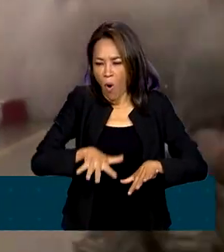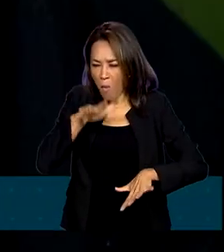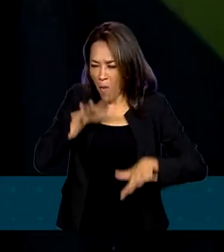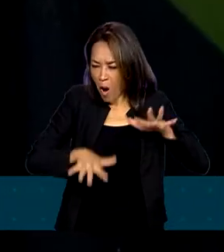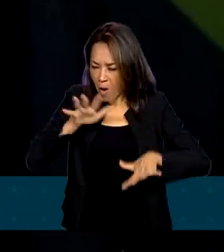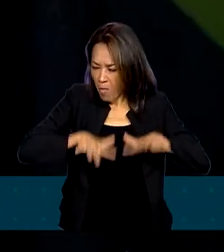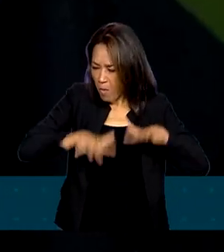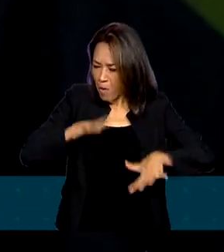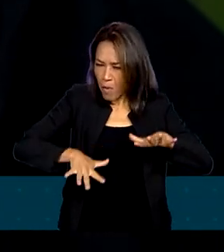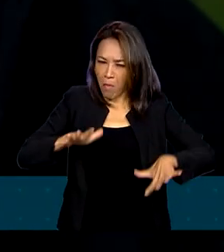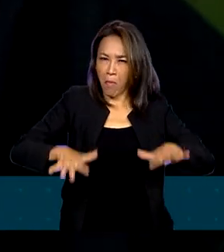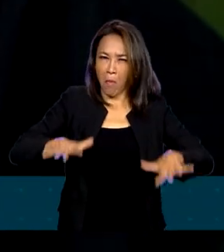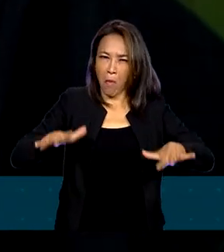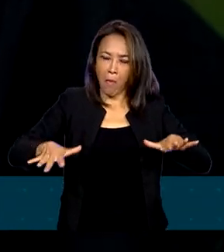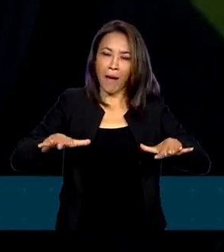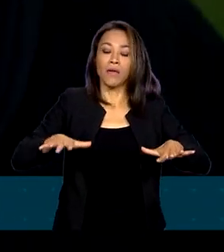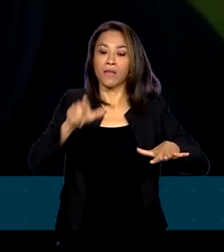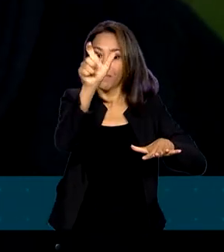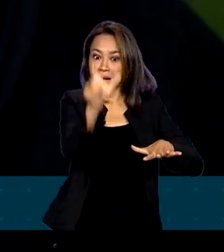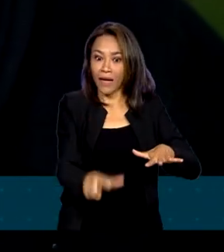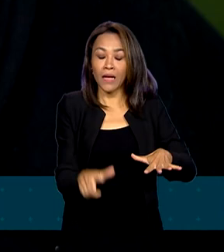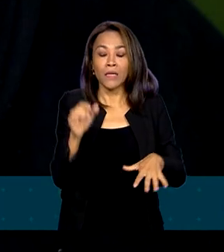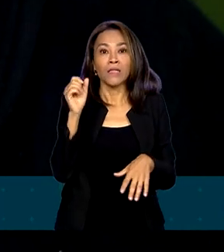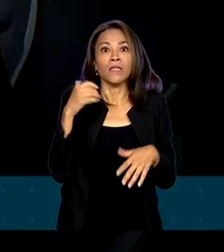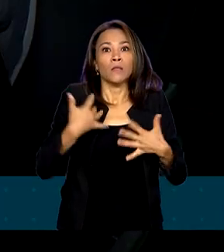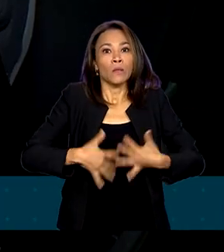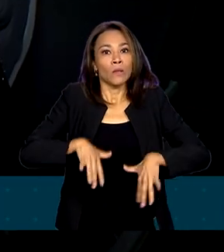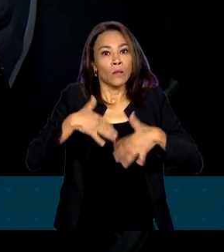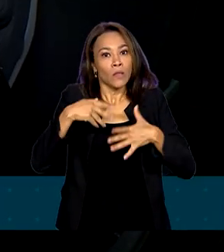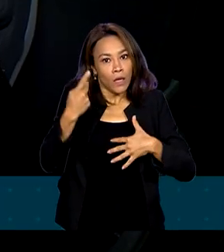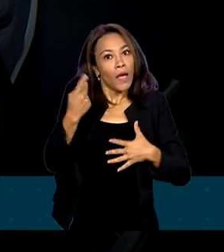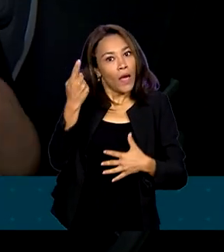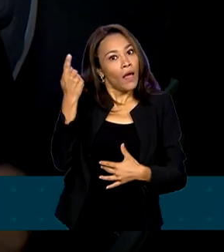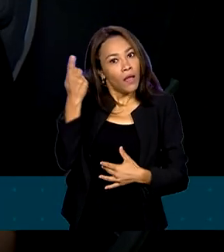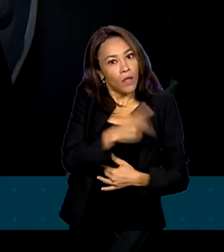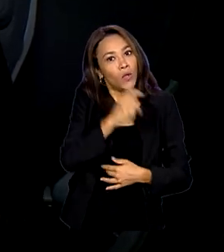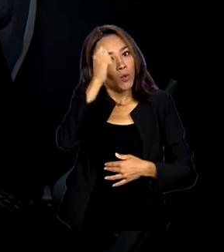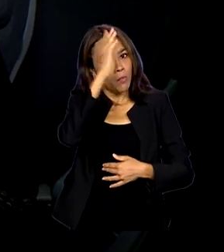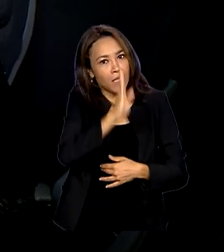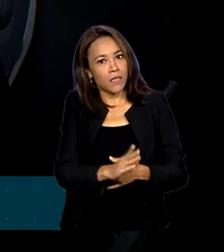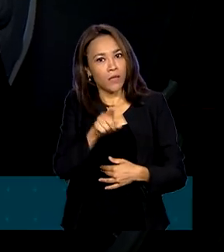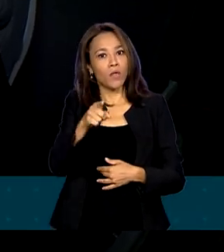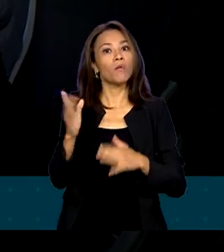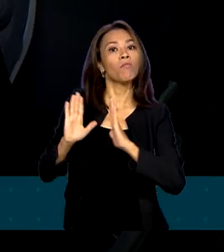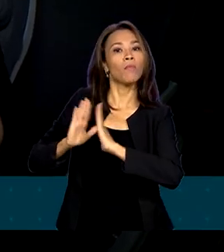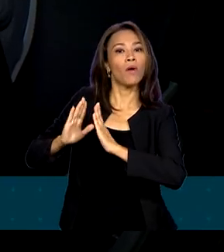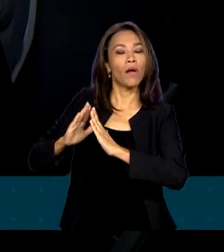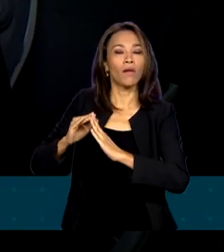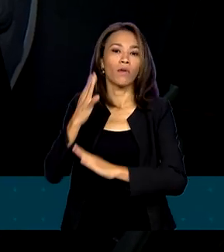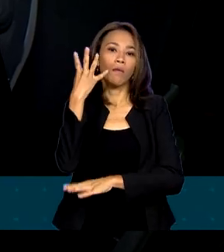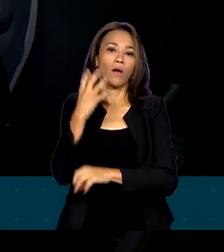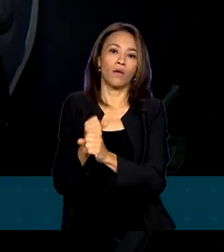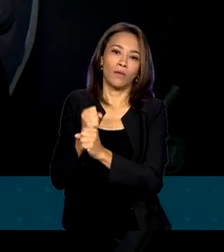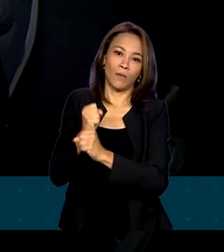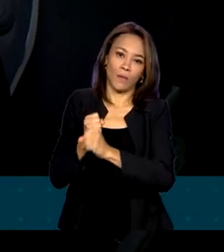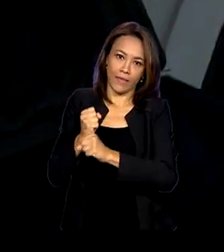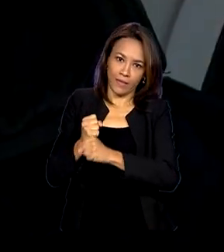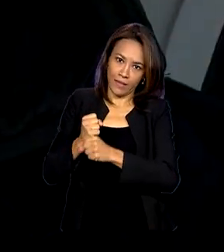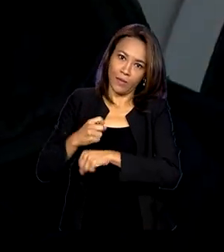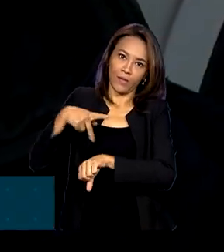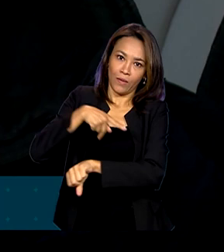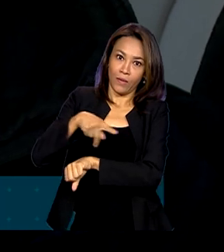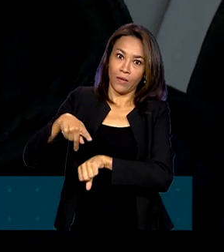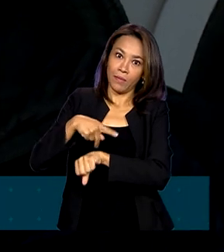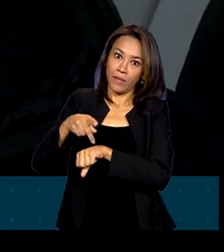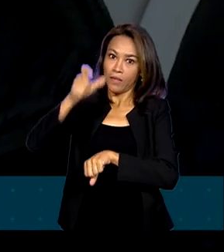tremendo. Uma eternidade para a brasileira Amina, que morava há 4 anos em Gaziantep, no sul da Turquia,